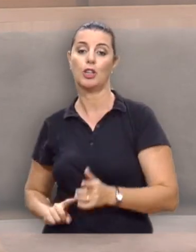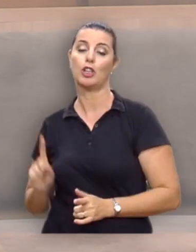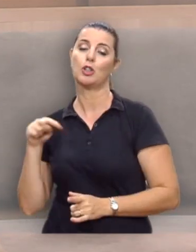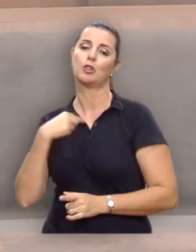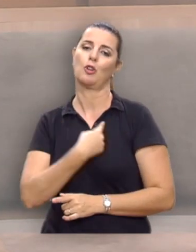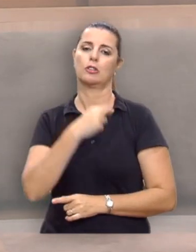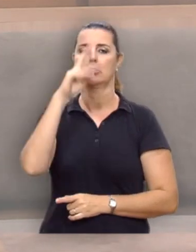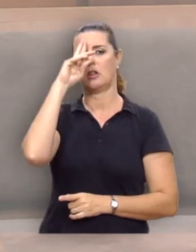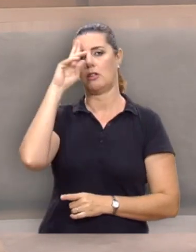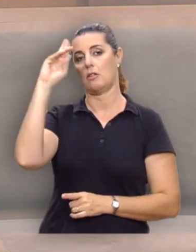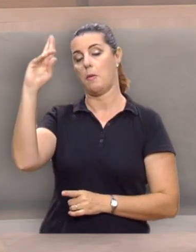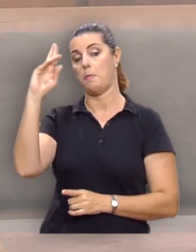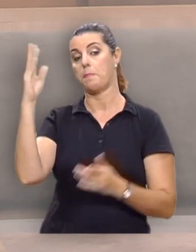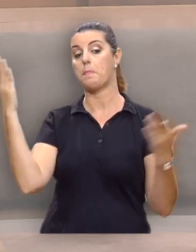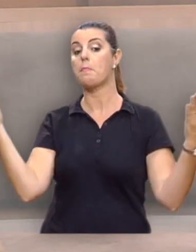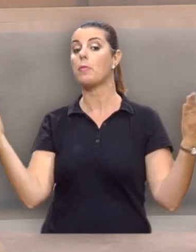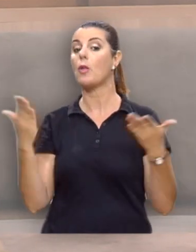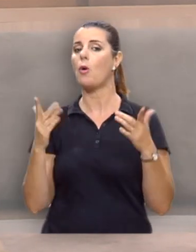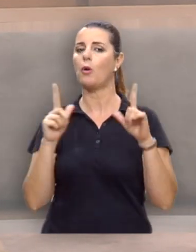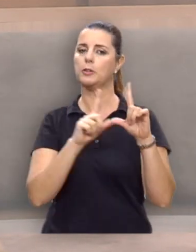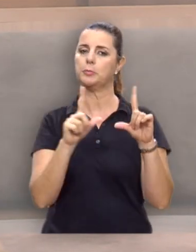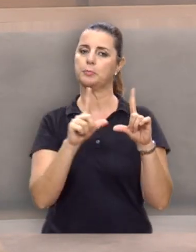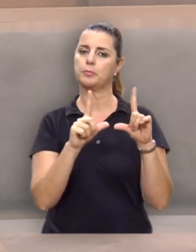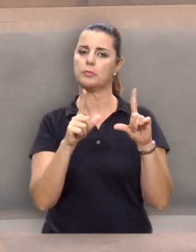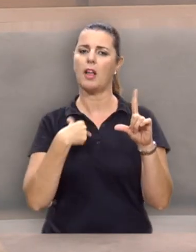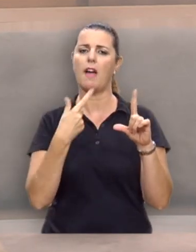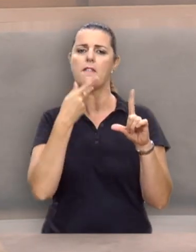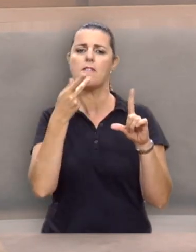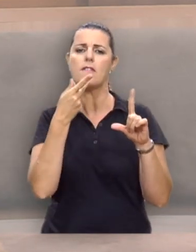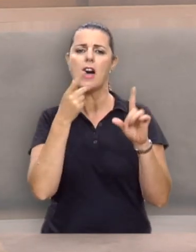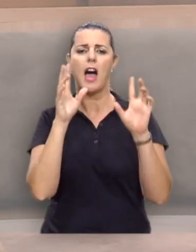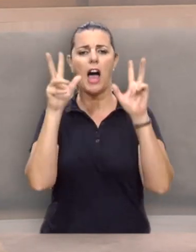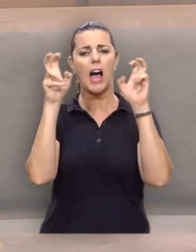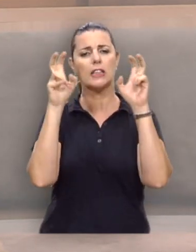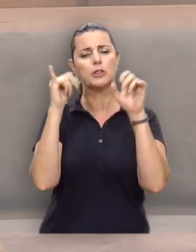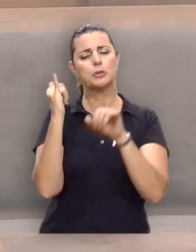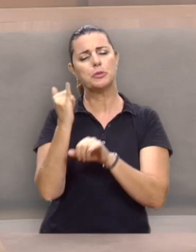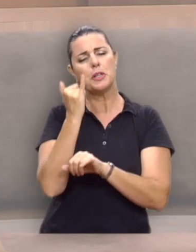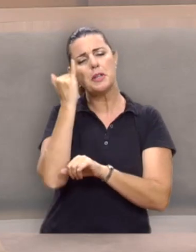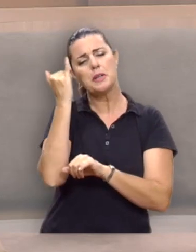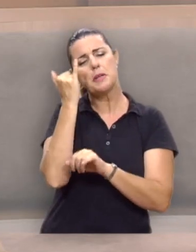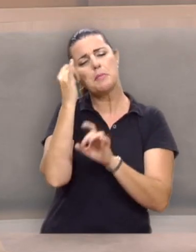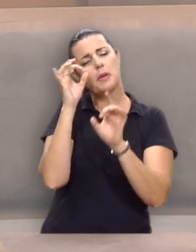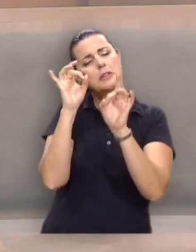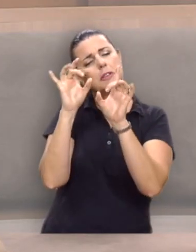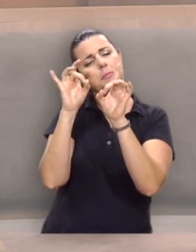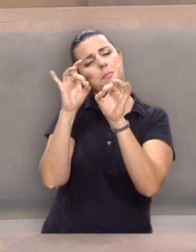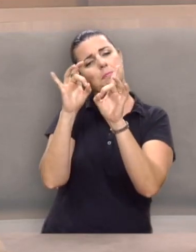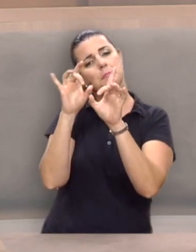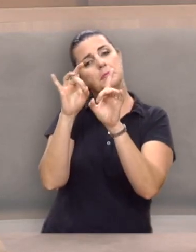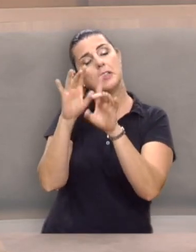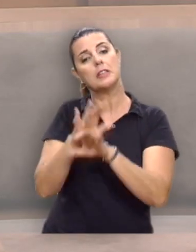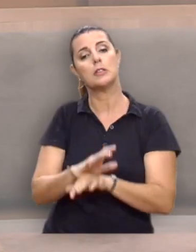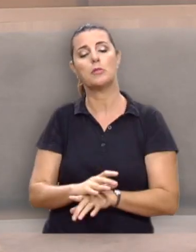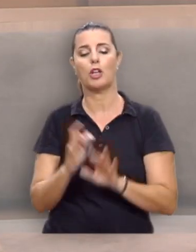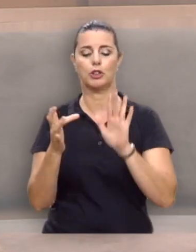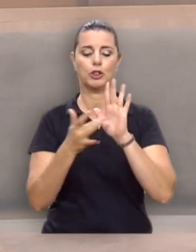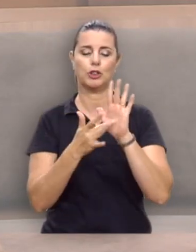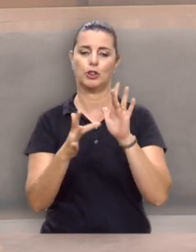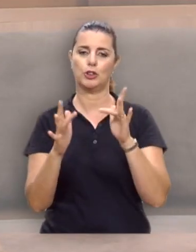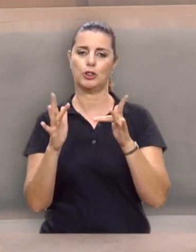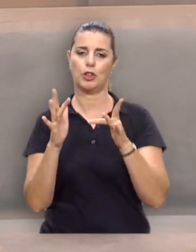E hoje no programa quero tratar de um assunto extremamente relevante: